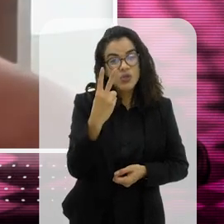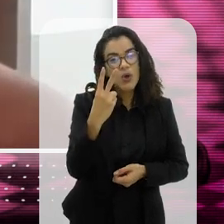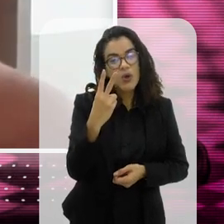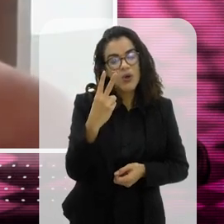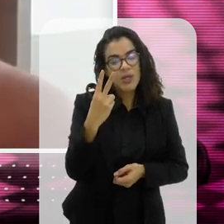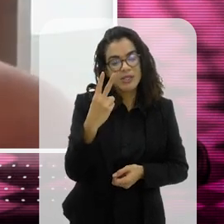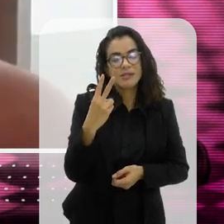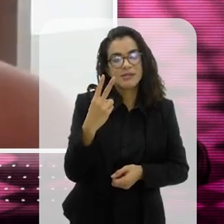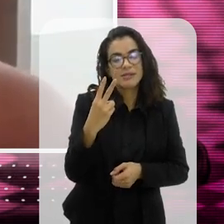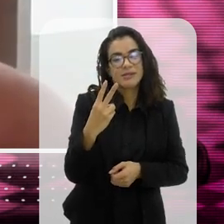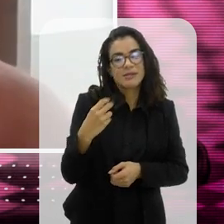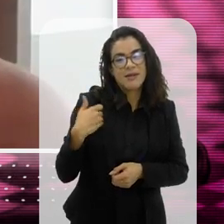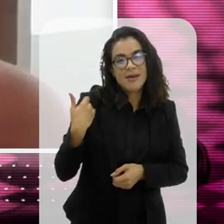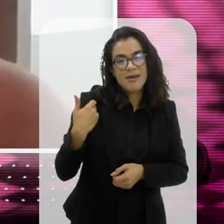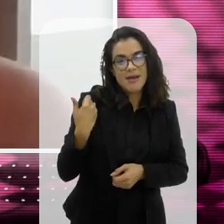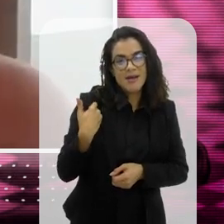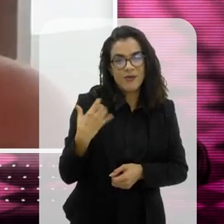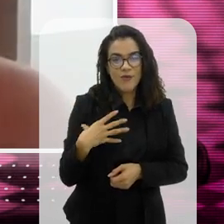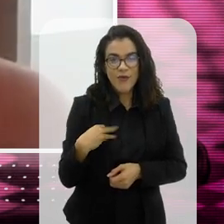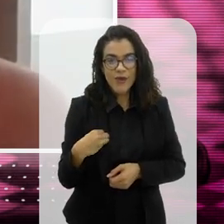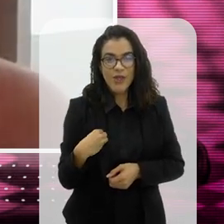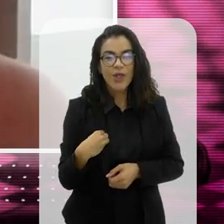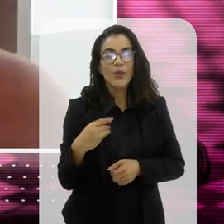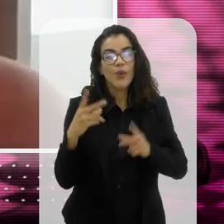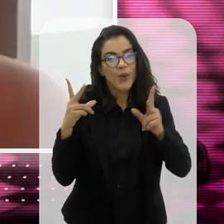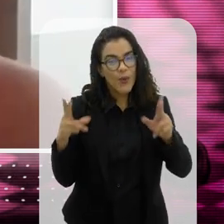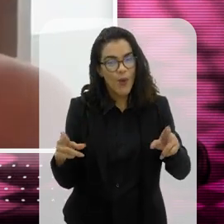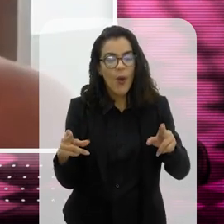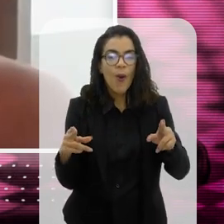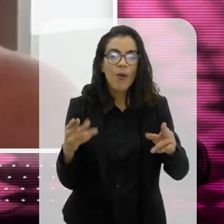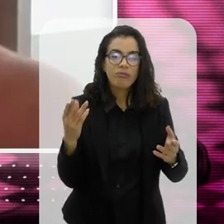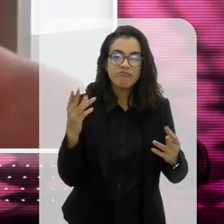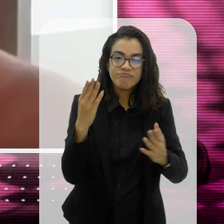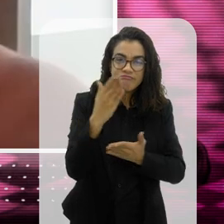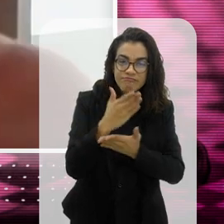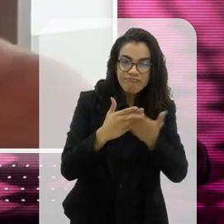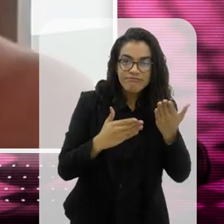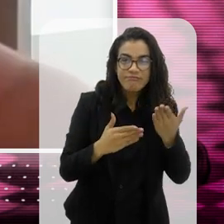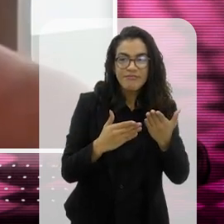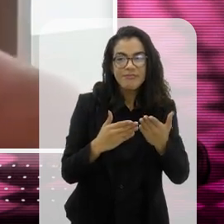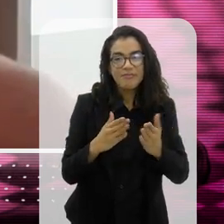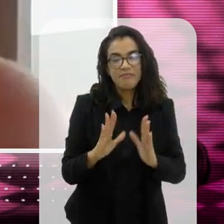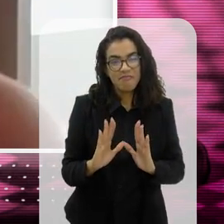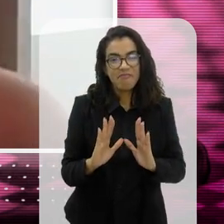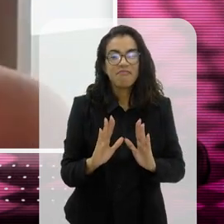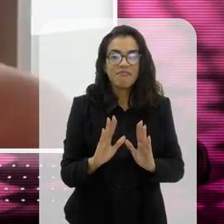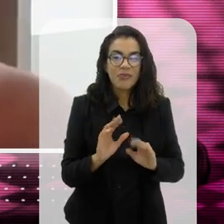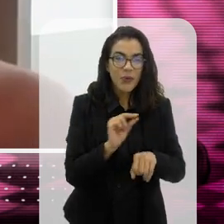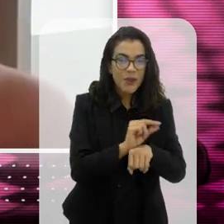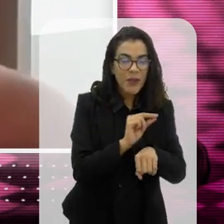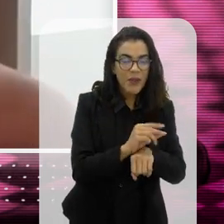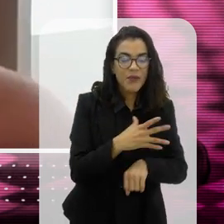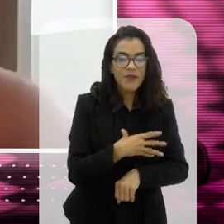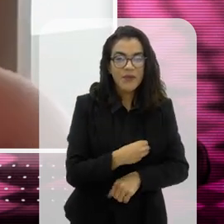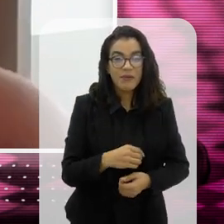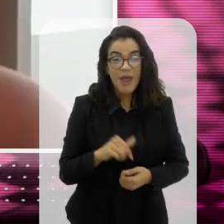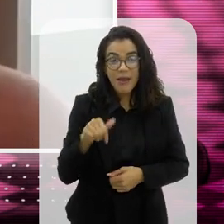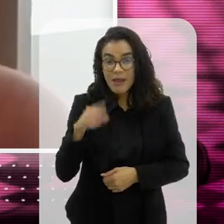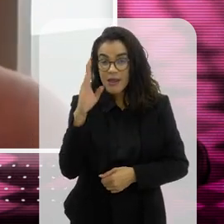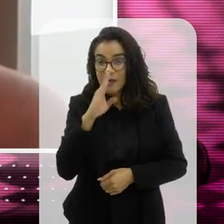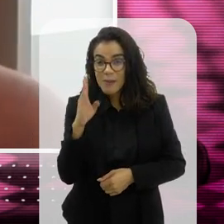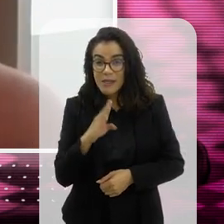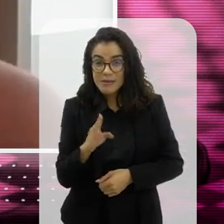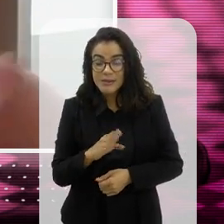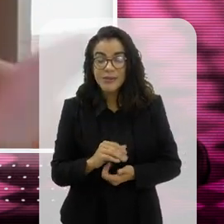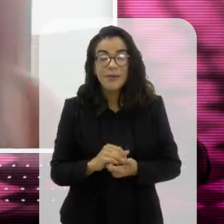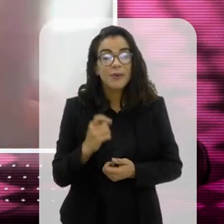né? Os primeiros 2 anos da criança. Então tem como construir? Tem, só que dá um trabalho danado, né? E aqui no Brasil a gente